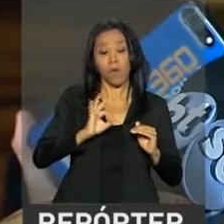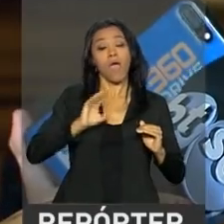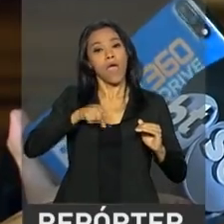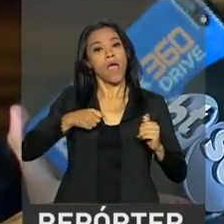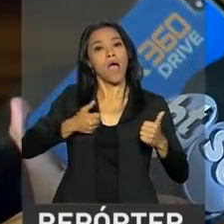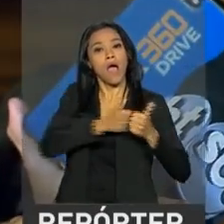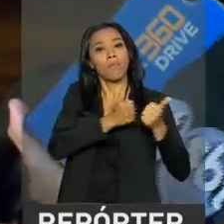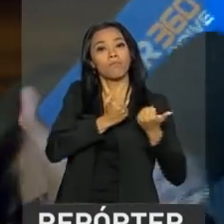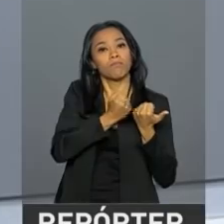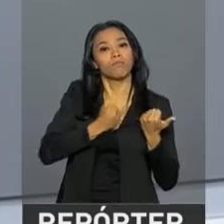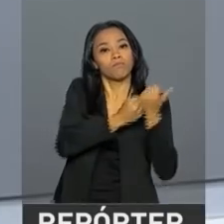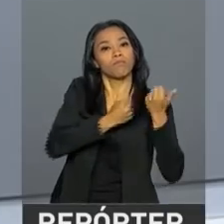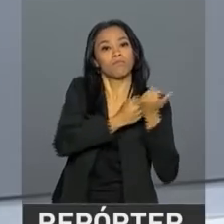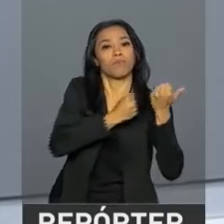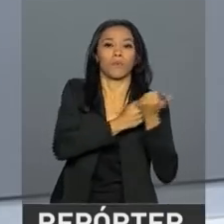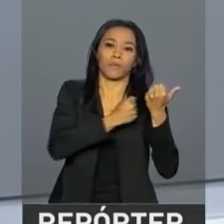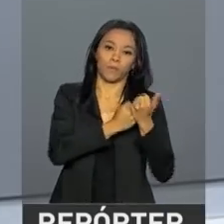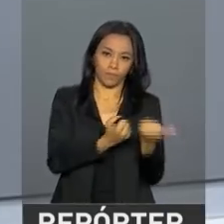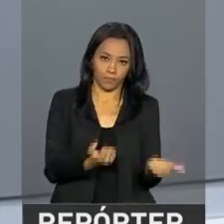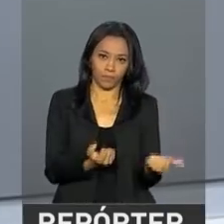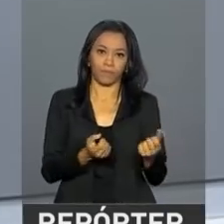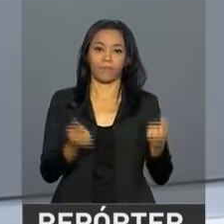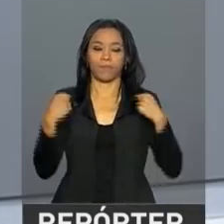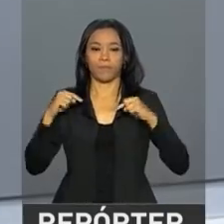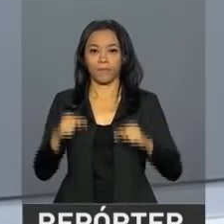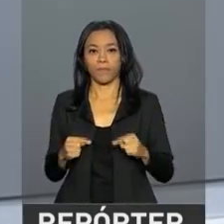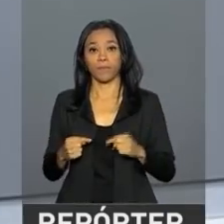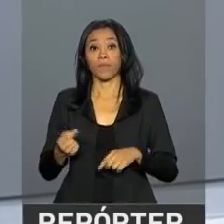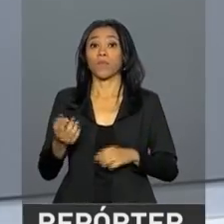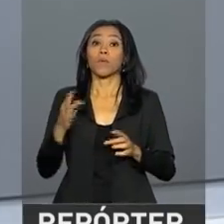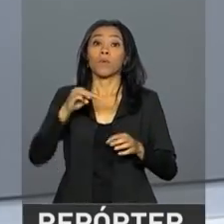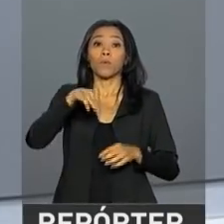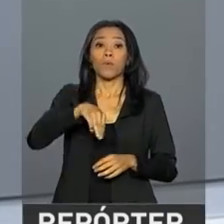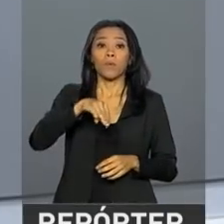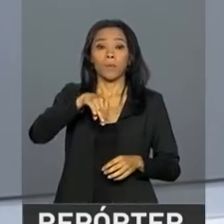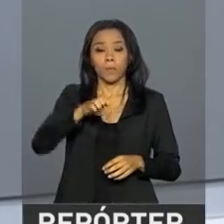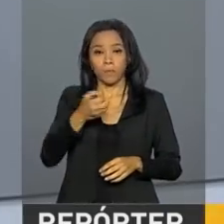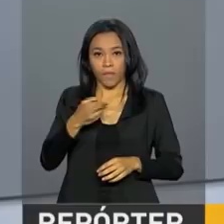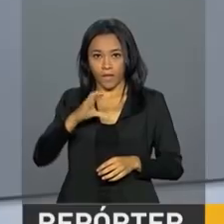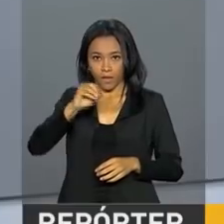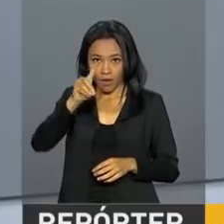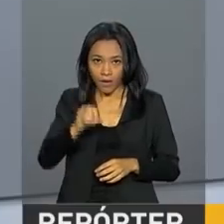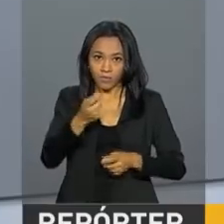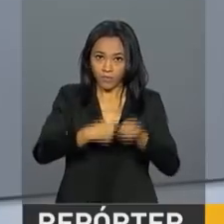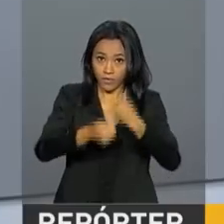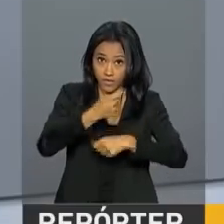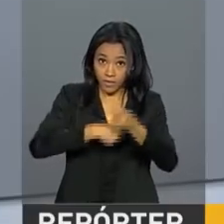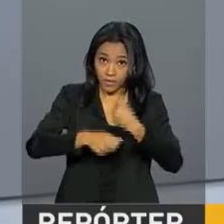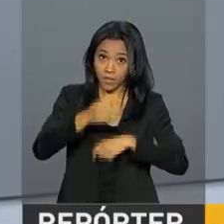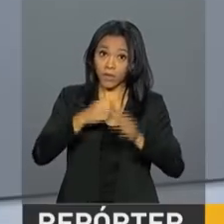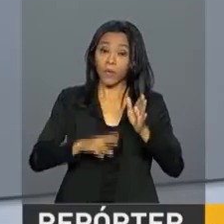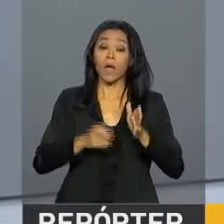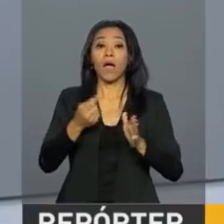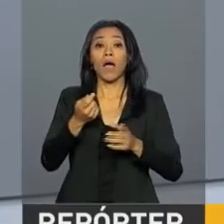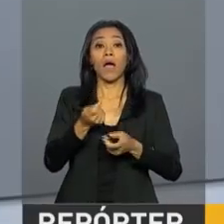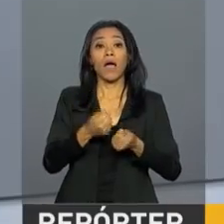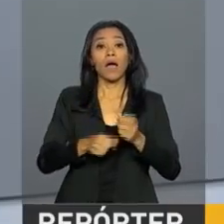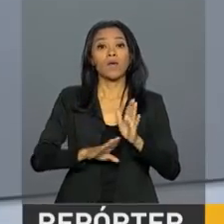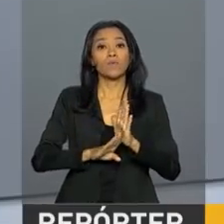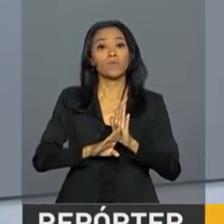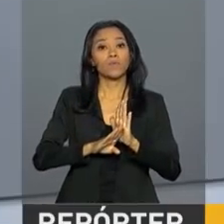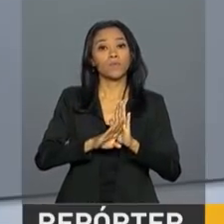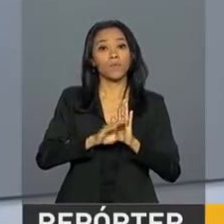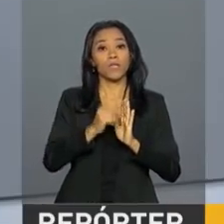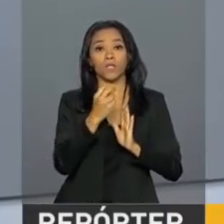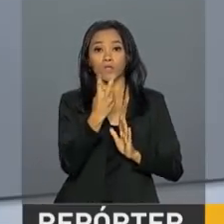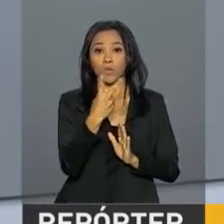e auxílio o mercado financeiro eleva a estimativa de crescimento da economia neste ano para 2,80